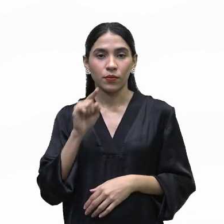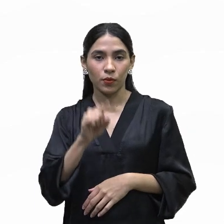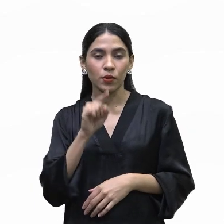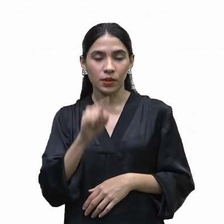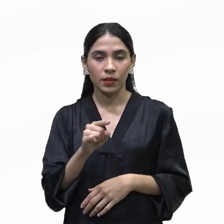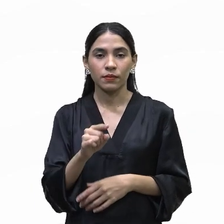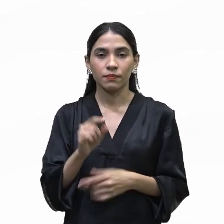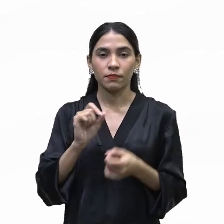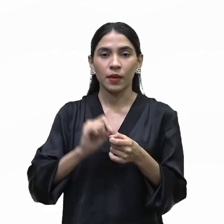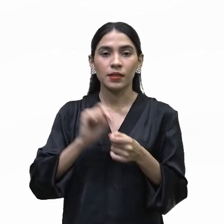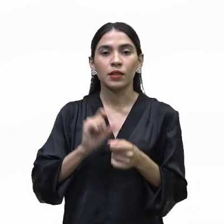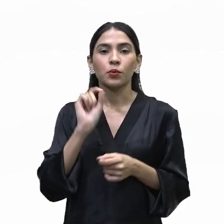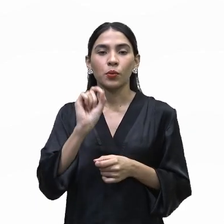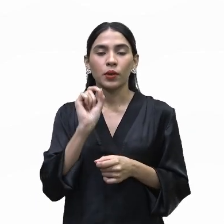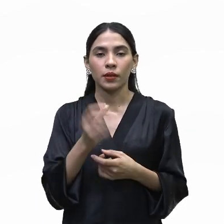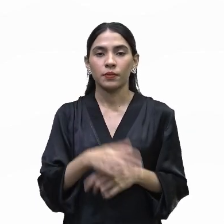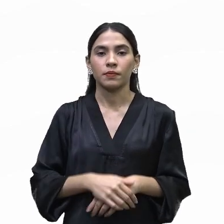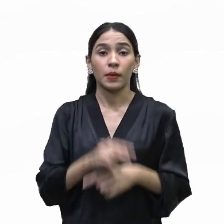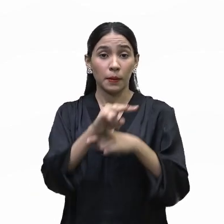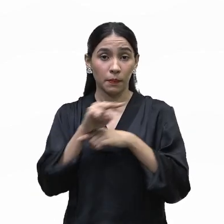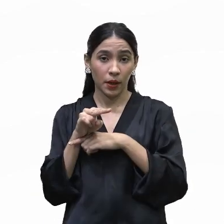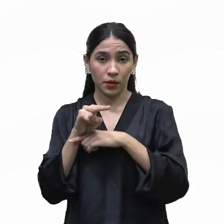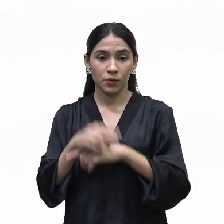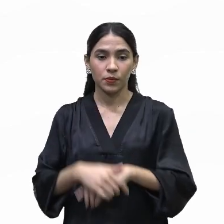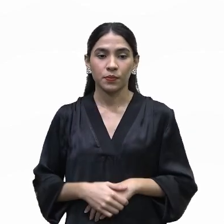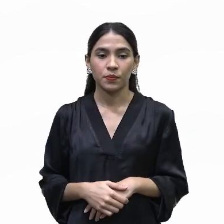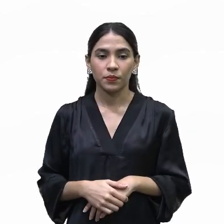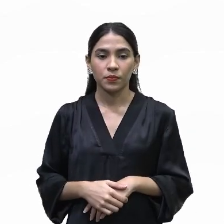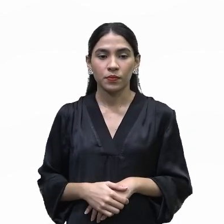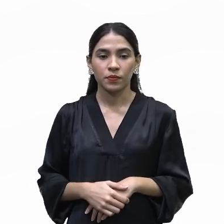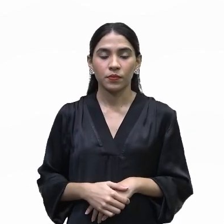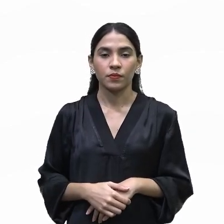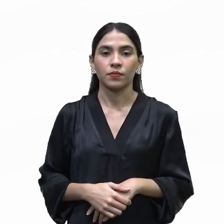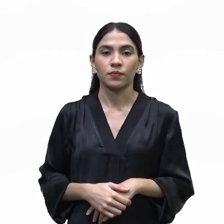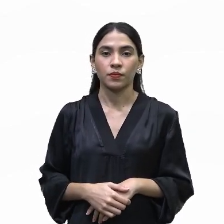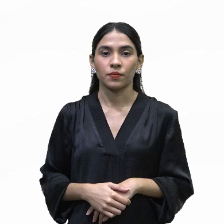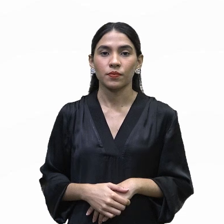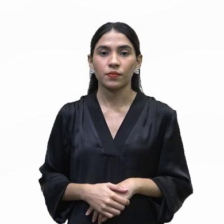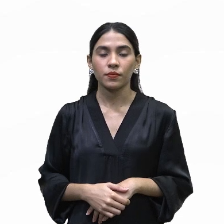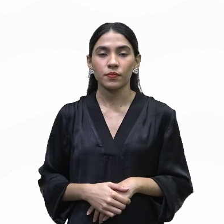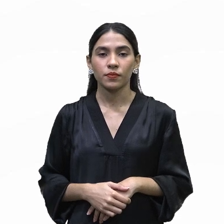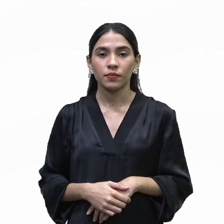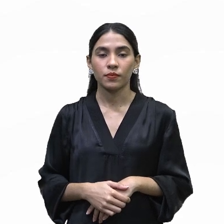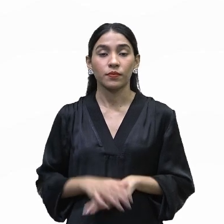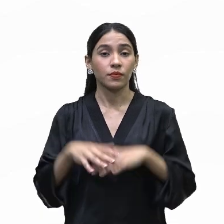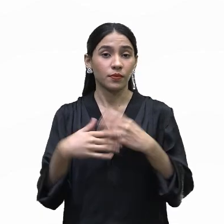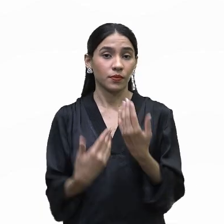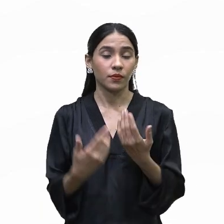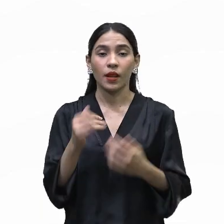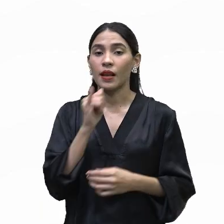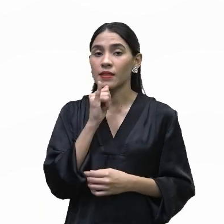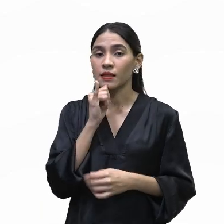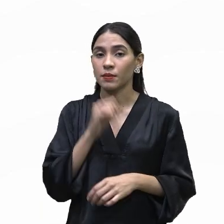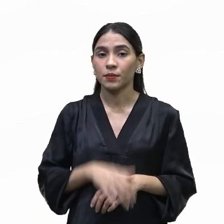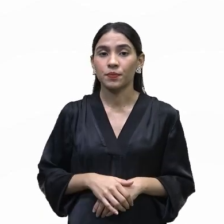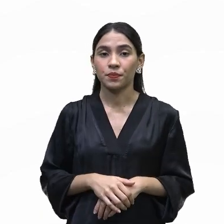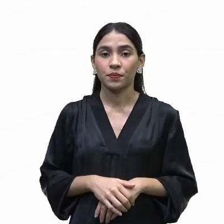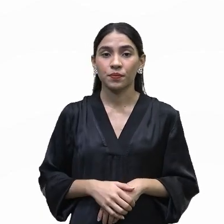está realizando um tipo de empréstimo. Então, olha só, gente, quando a